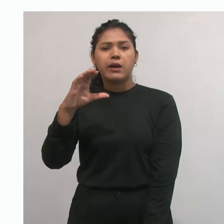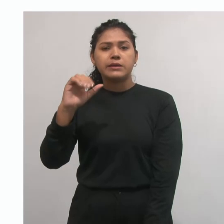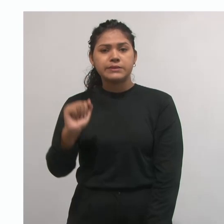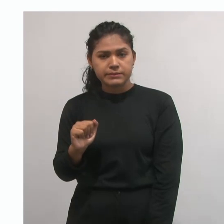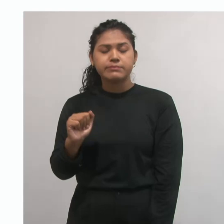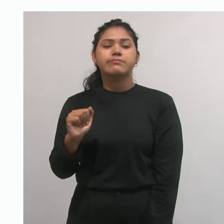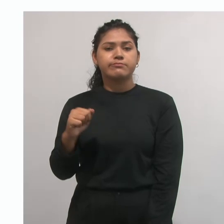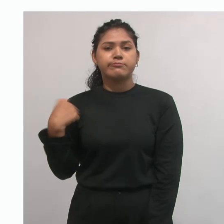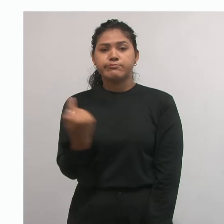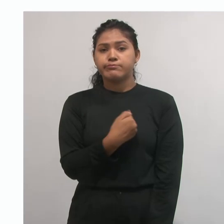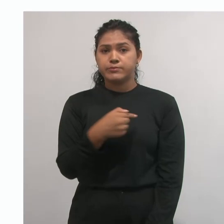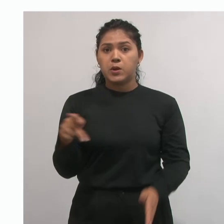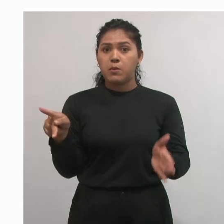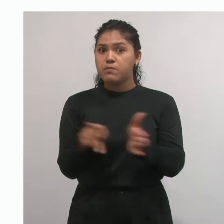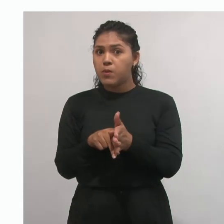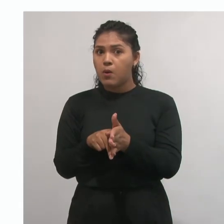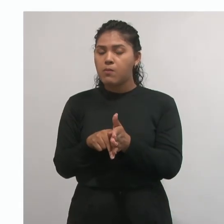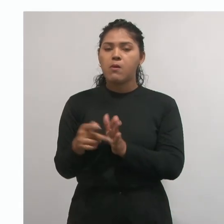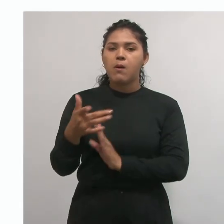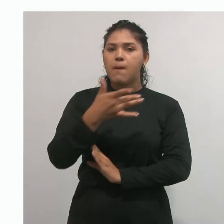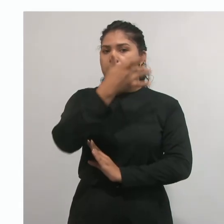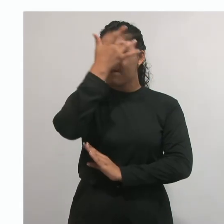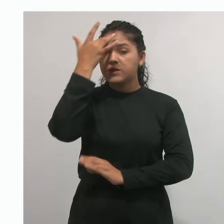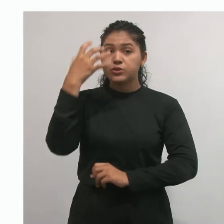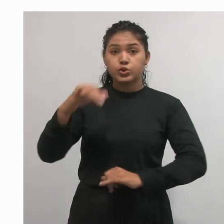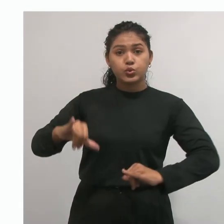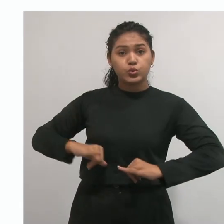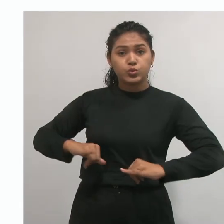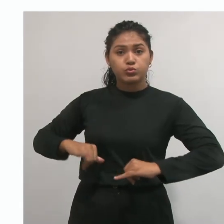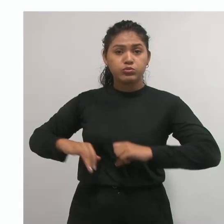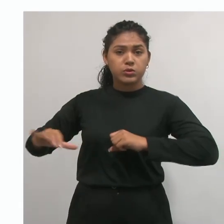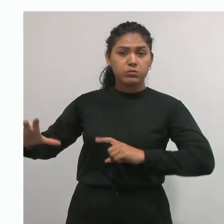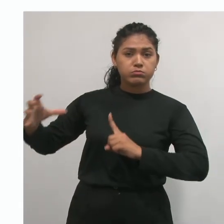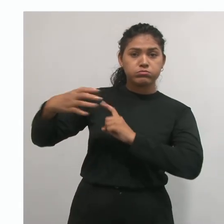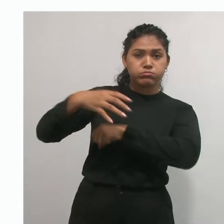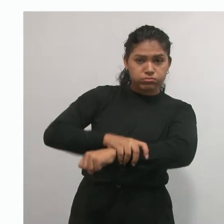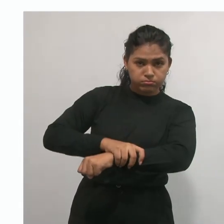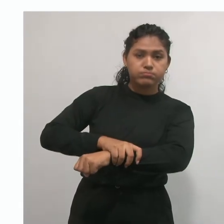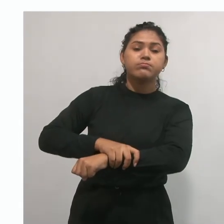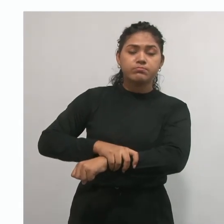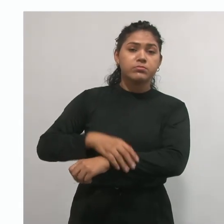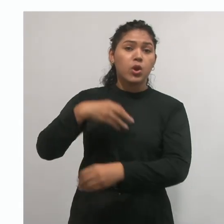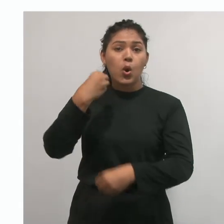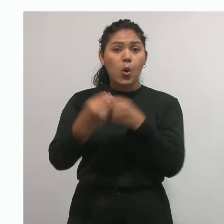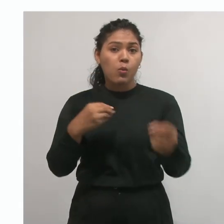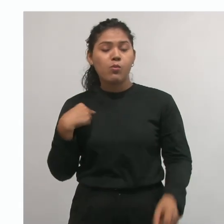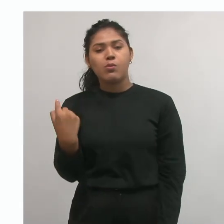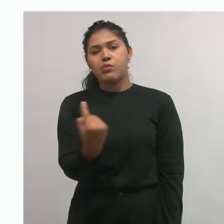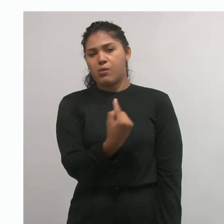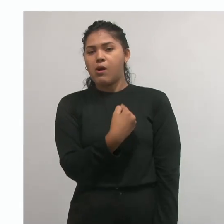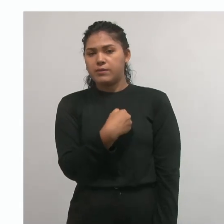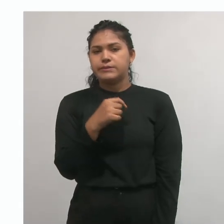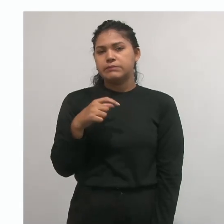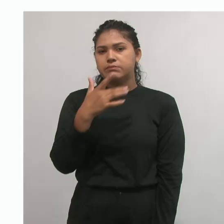para nós, enquanto colonizados, pelo colonizador, e como nós